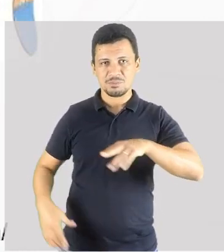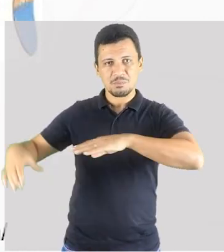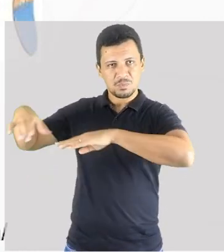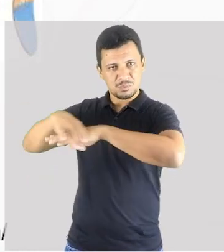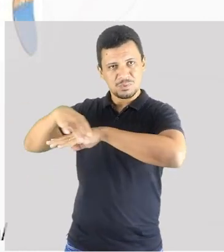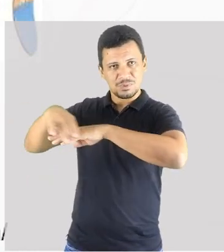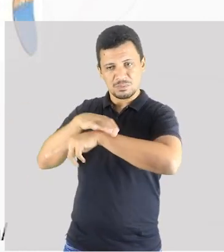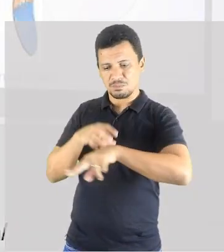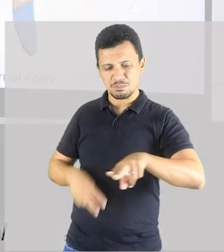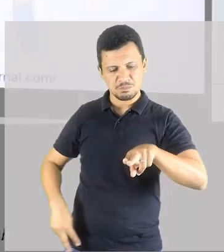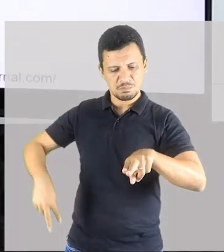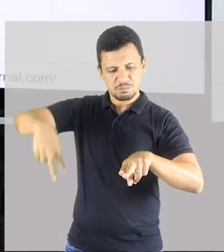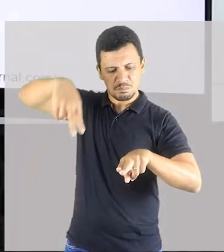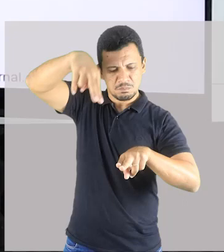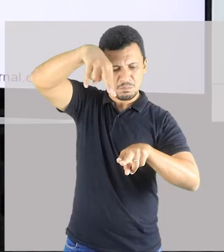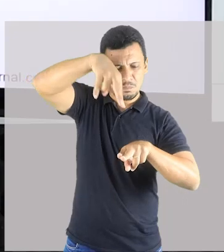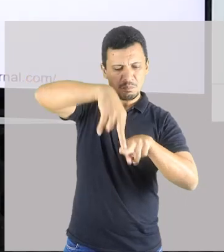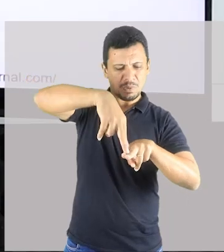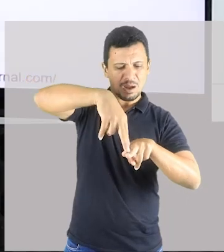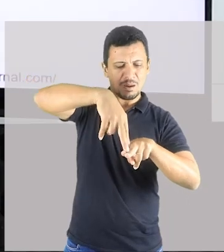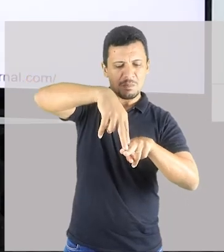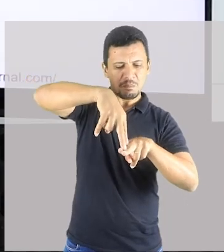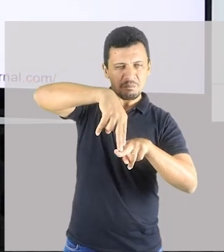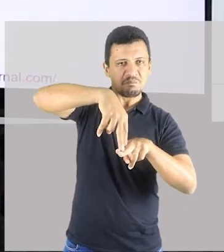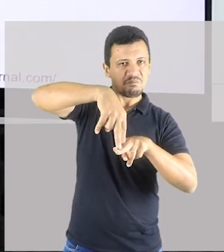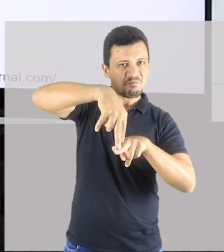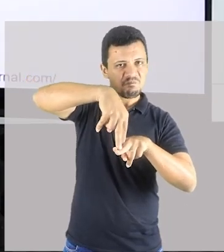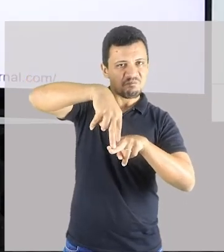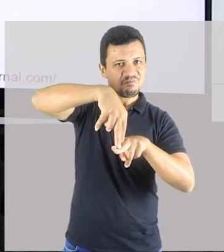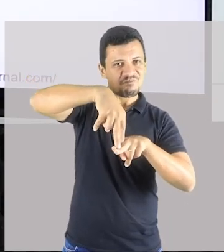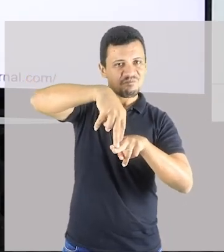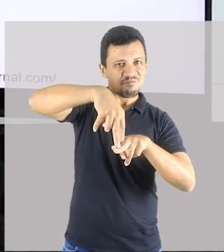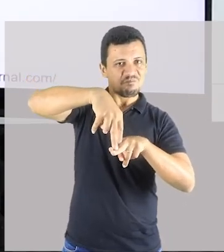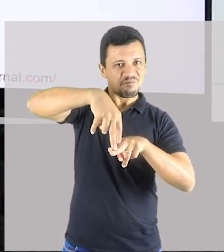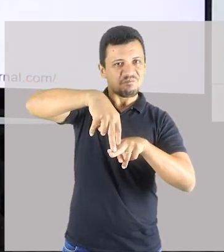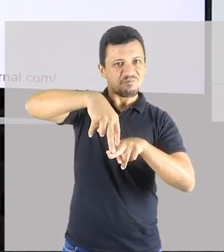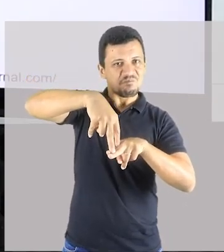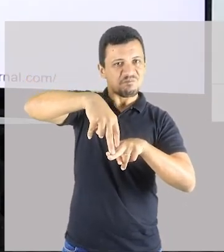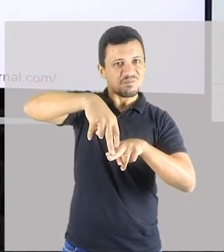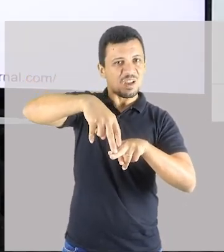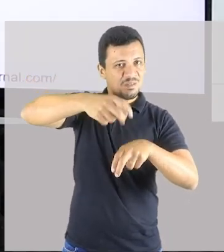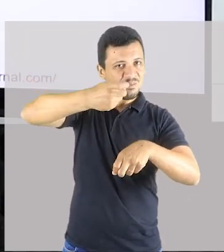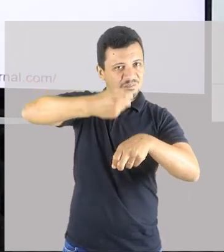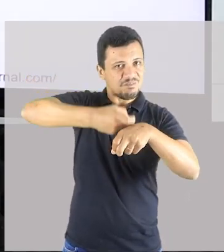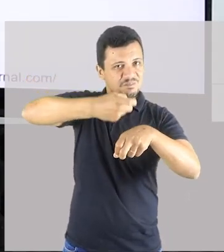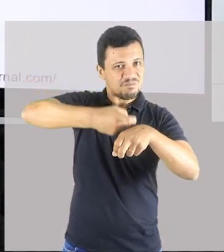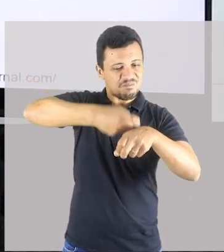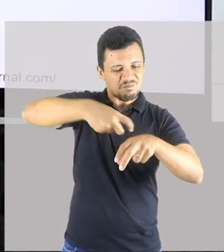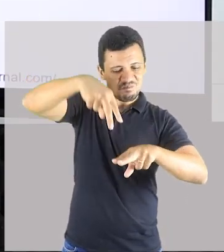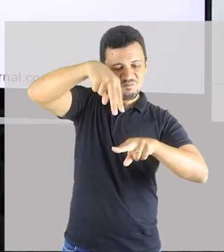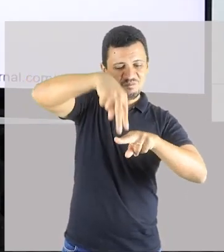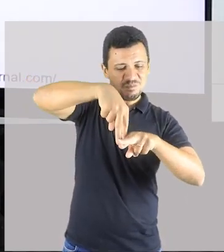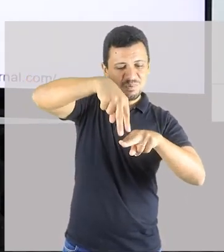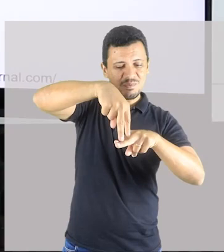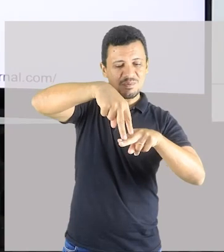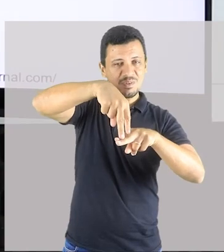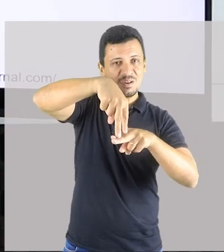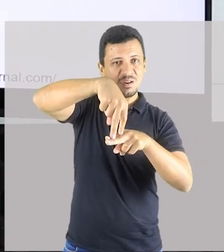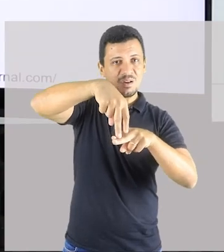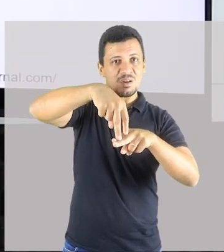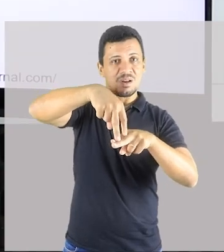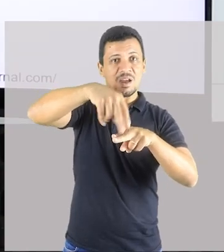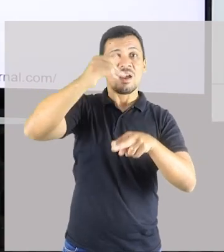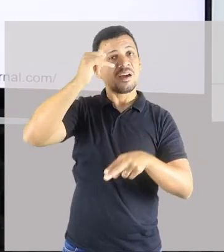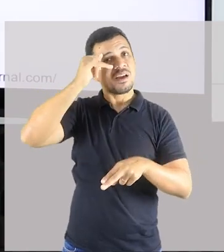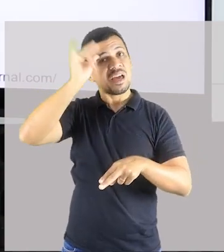shape com o solado, tá, do tênis do praticante, para que o skate em si